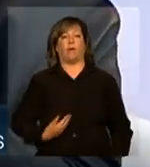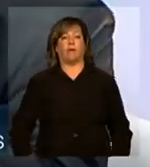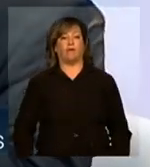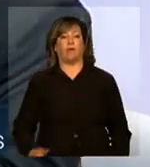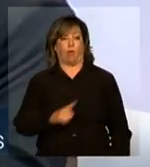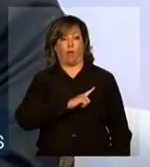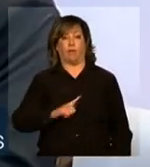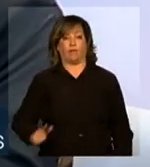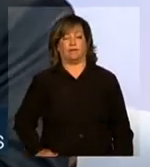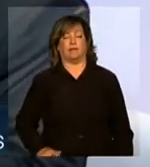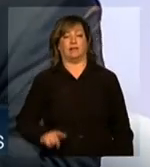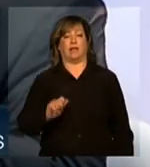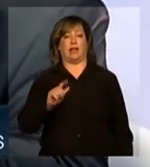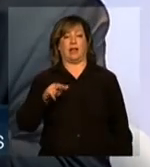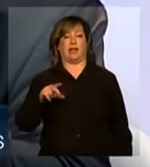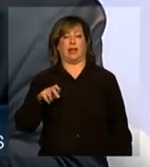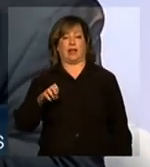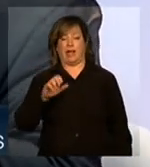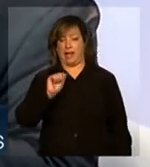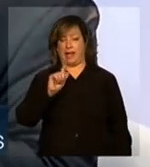Agnello transformou em lei,